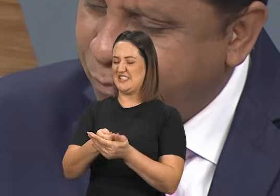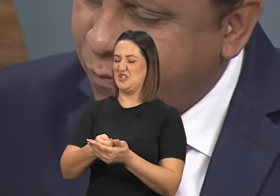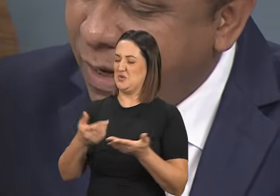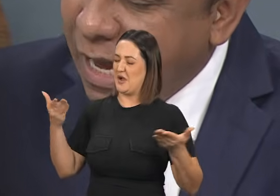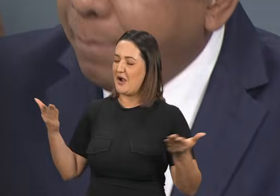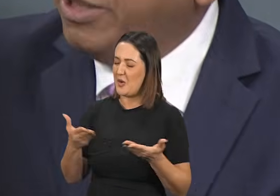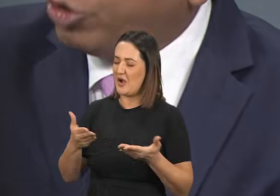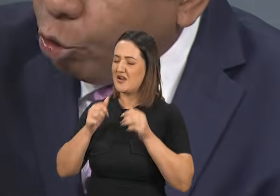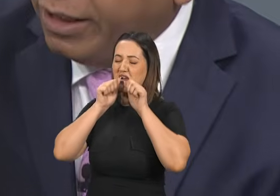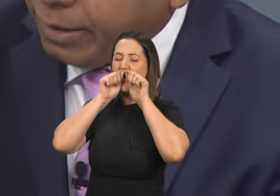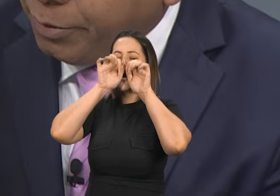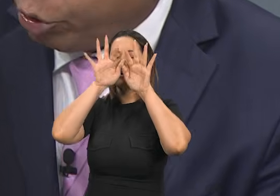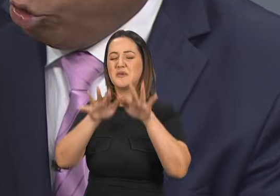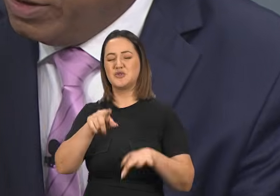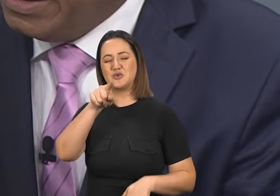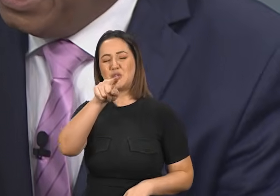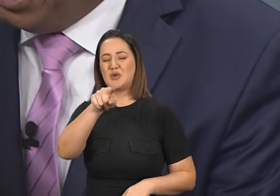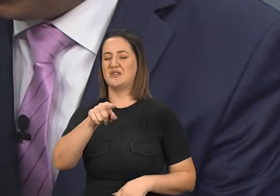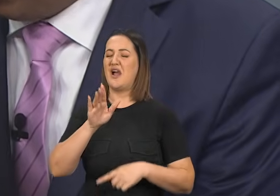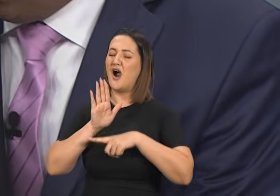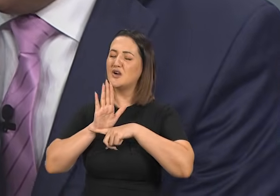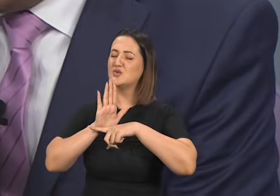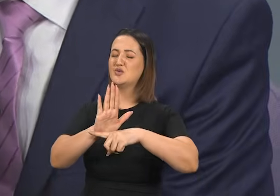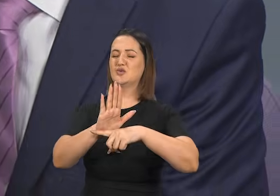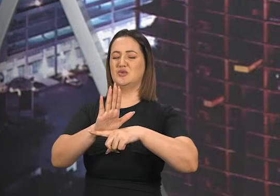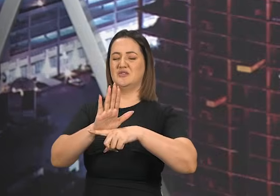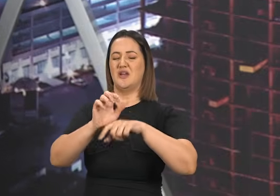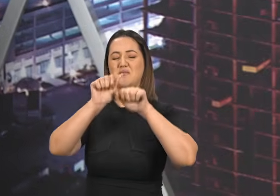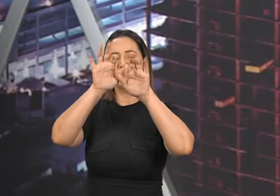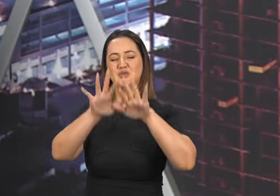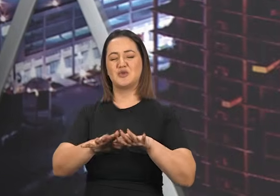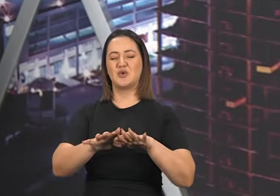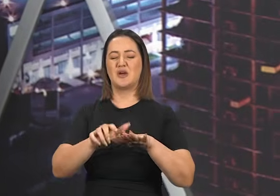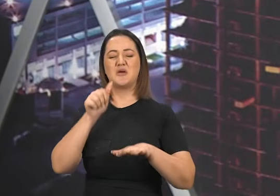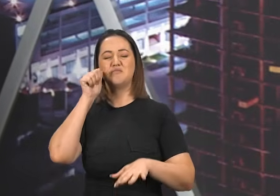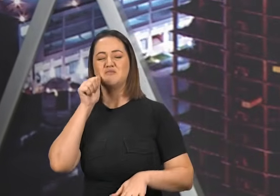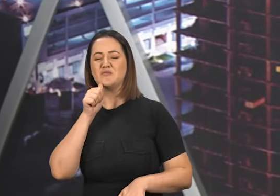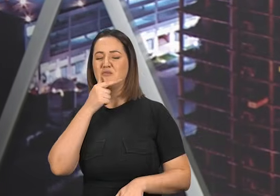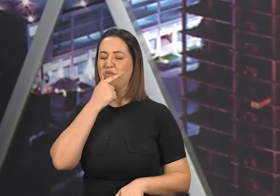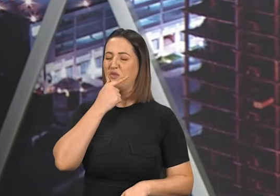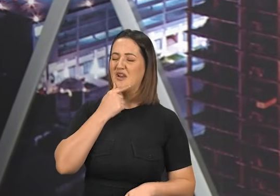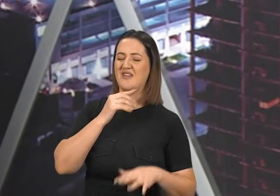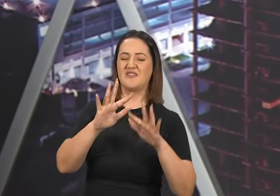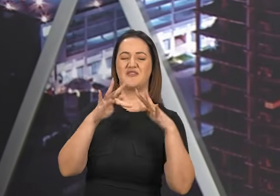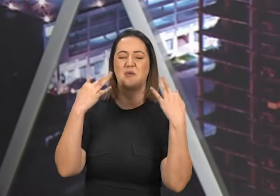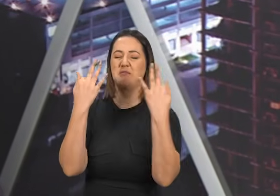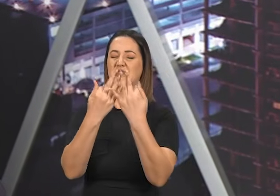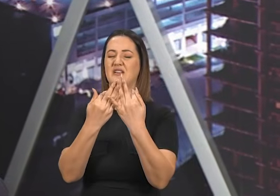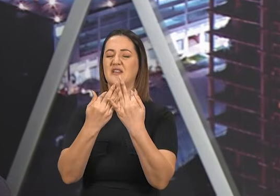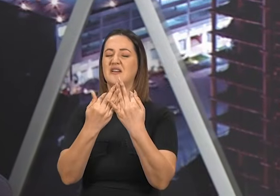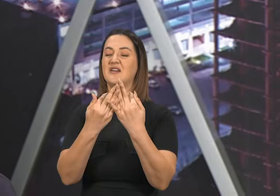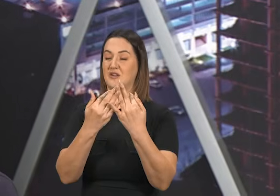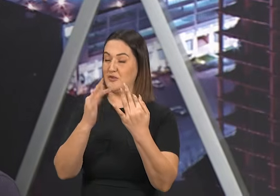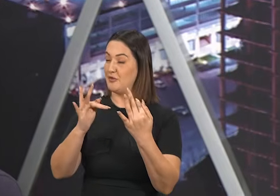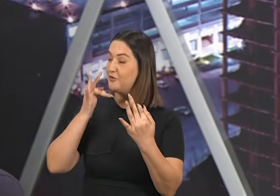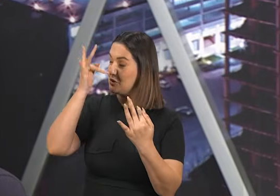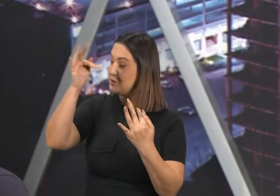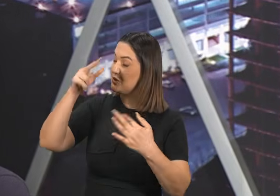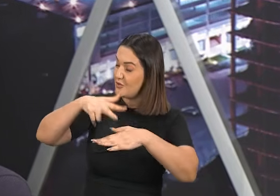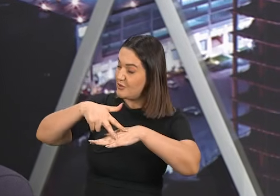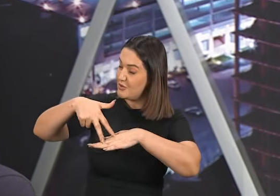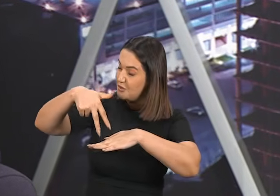decisão. Abençoe esta pessoa, este homem, esta mulher, esta família. Leva-nos